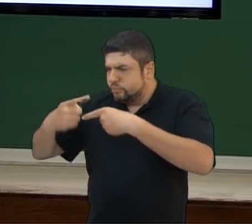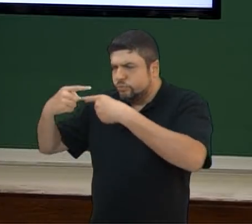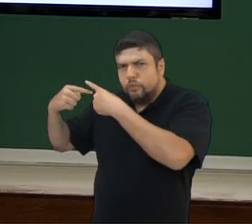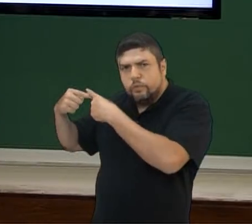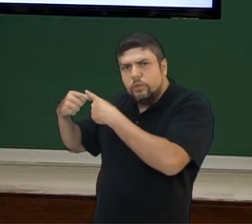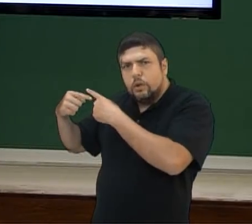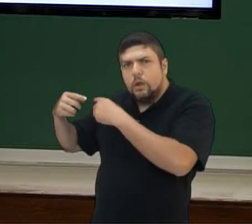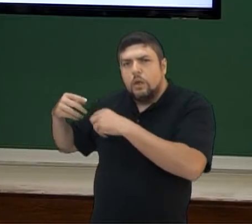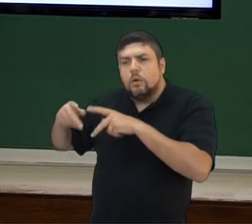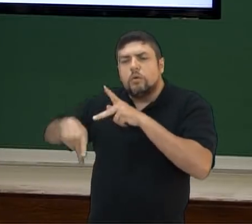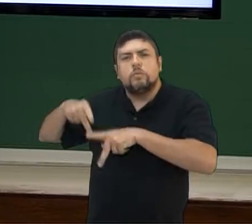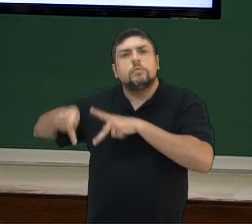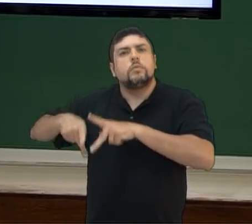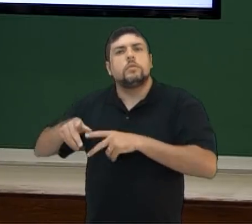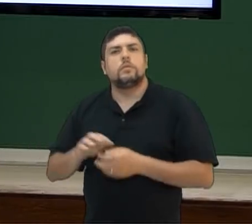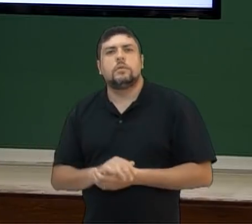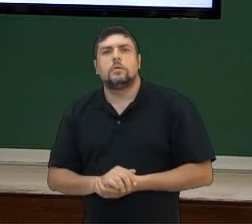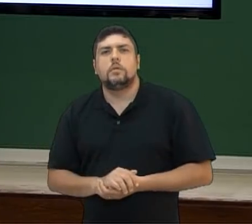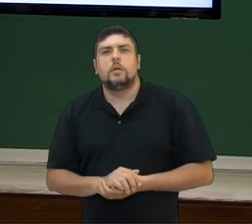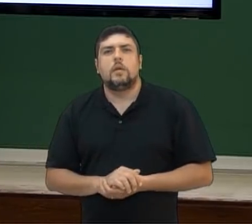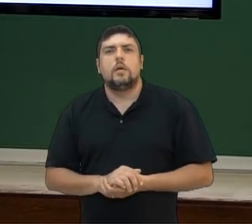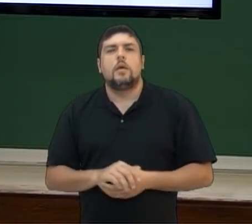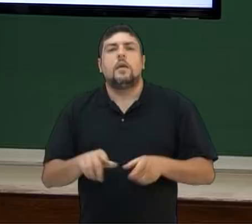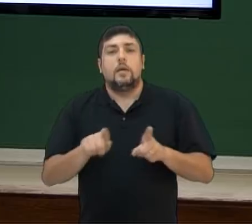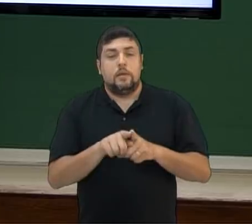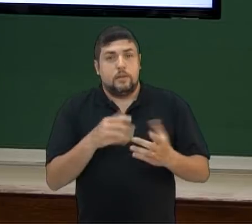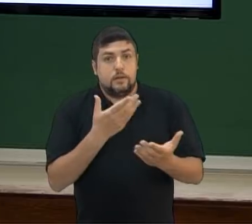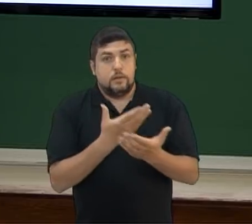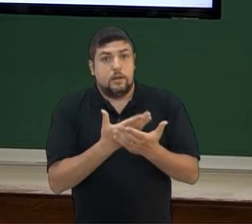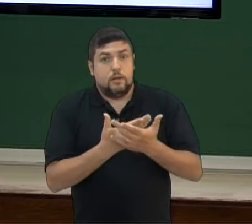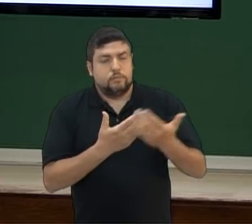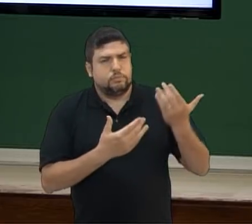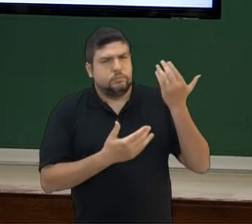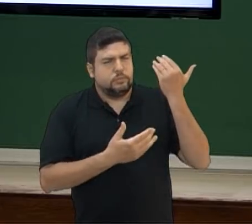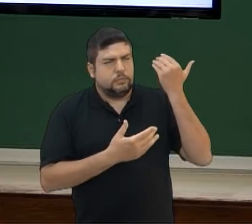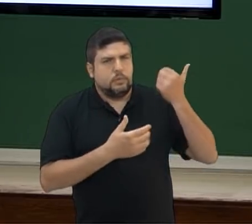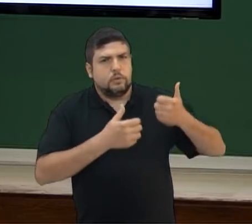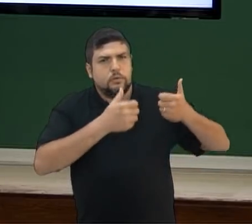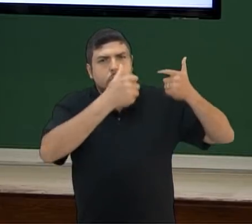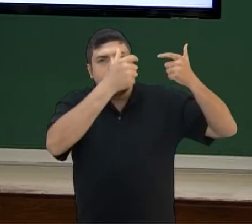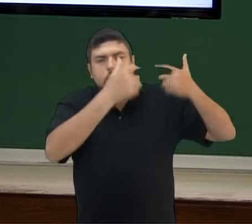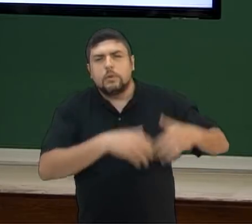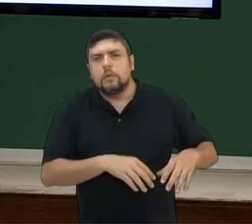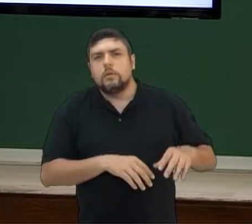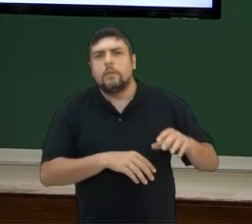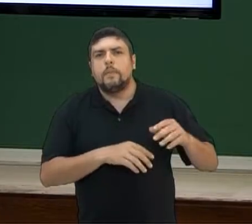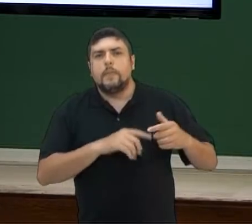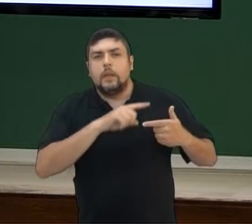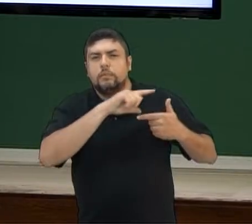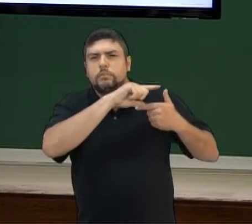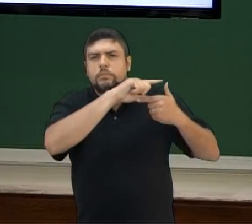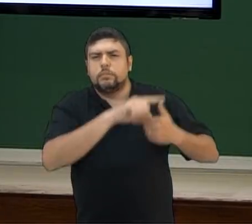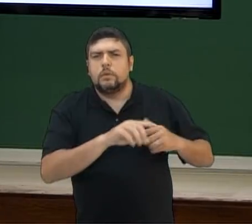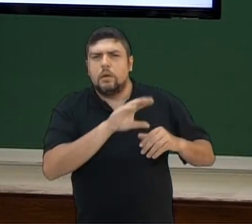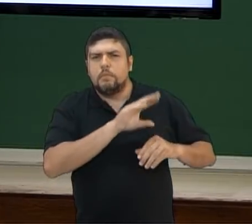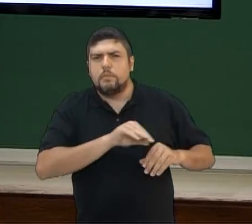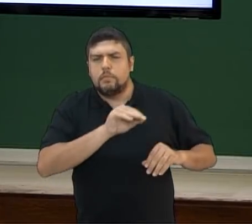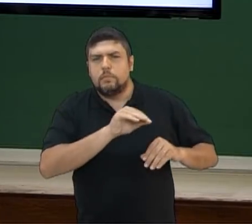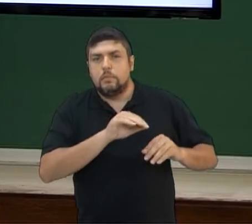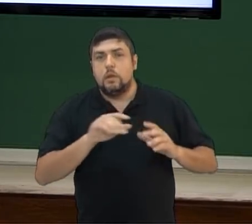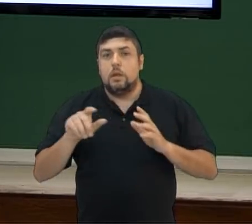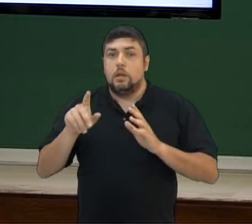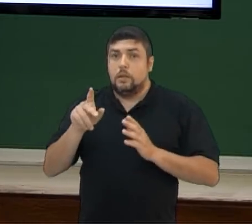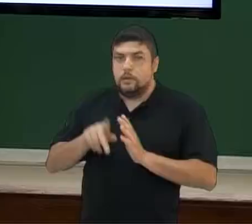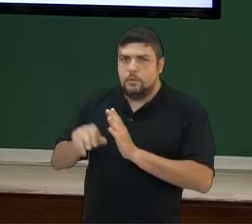ancestralidade. Como vimos nas aulas anteriores, fazem parte da tradição oral, Então, o seu texto sagrado não é escrito,